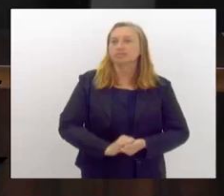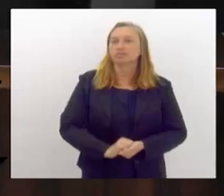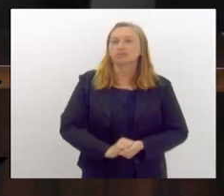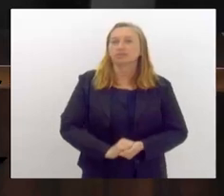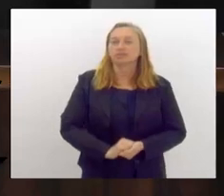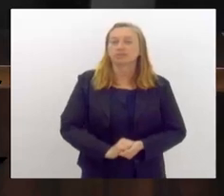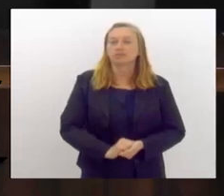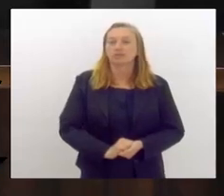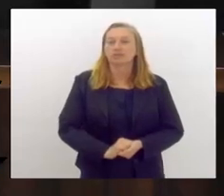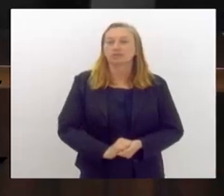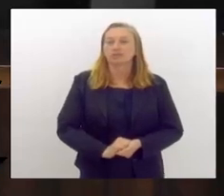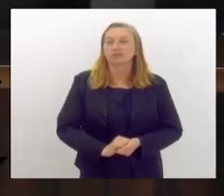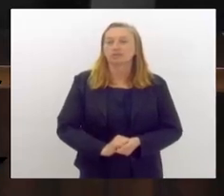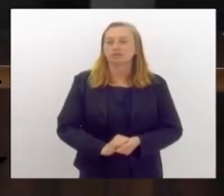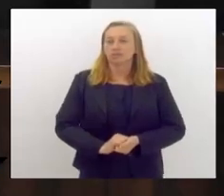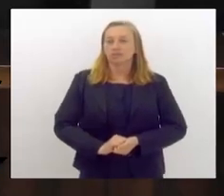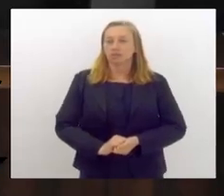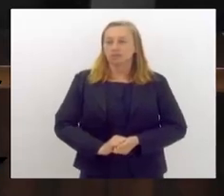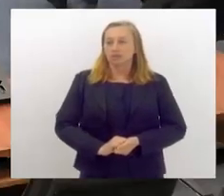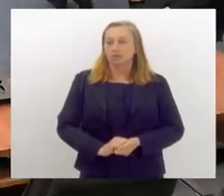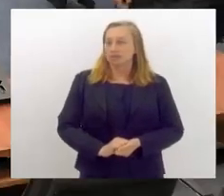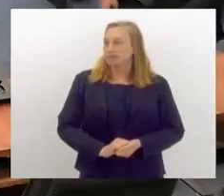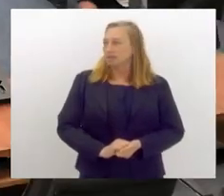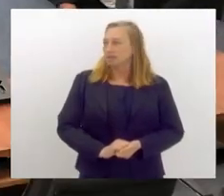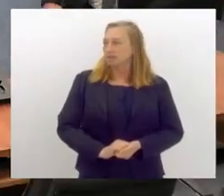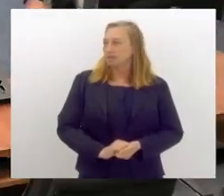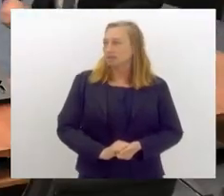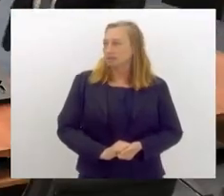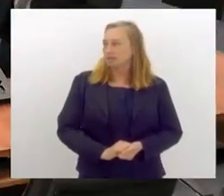da sessão anterior.